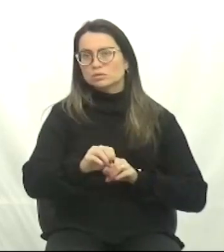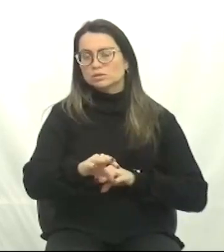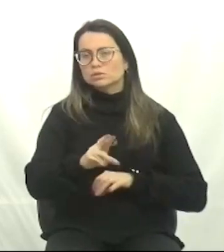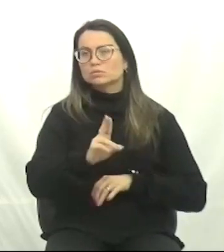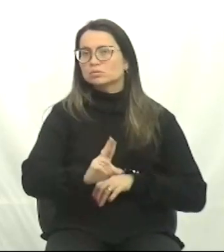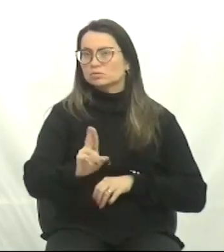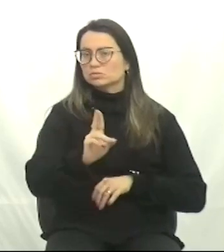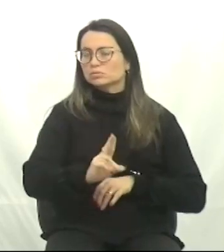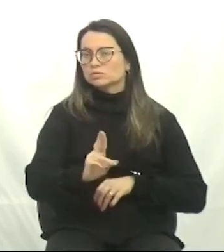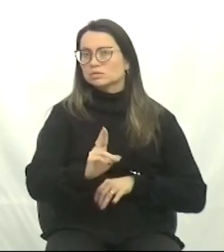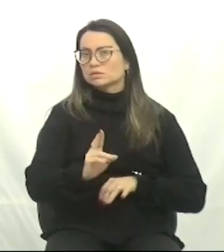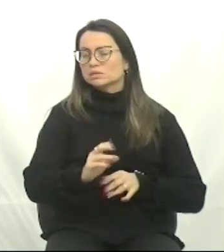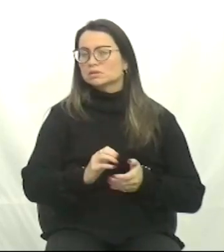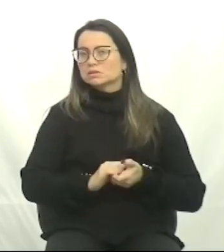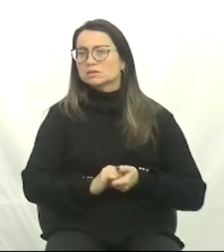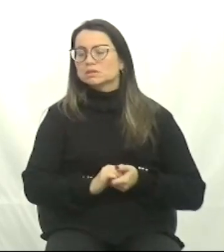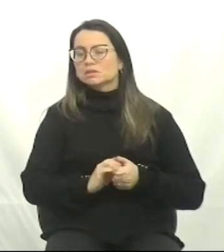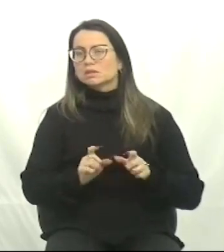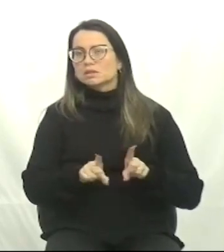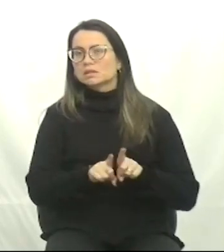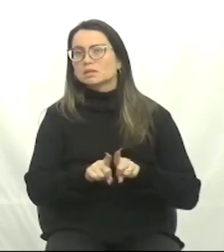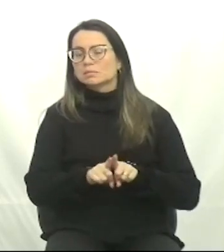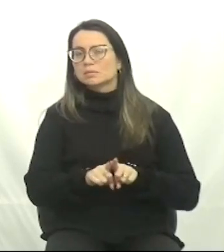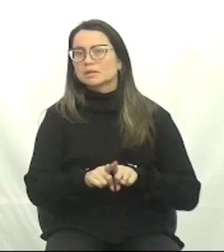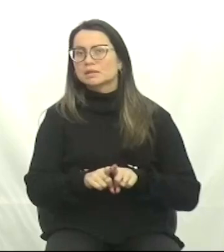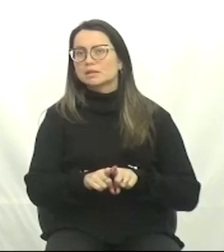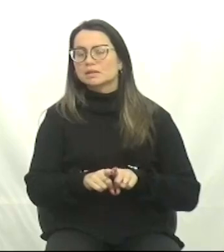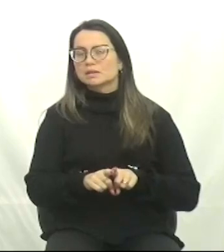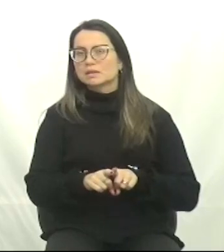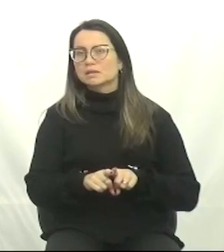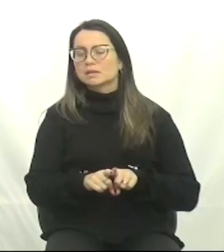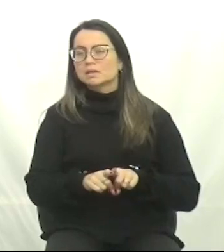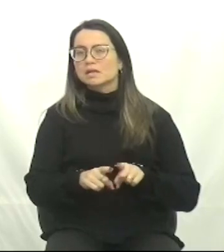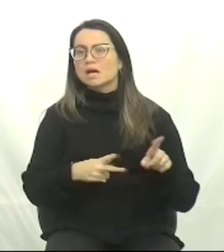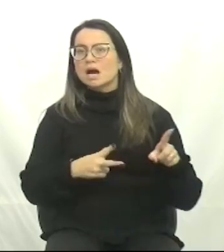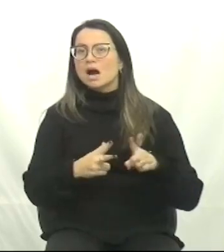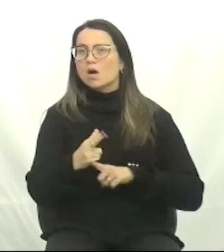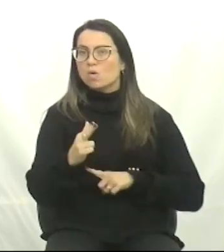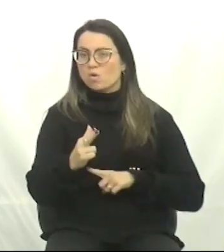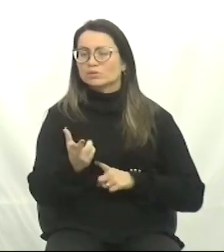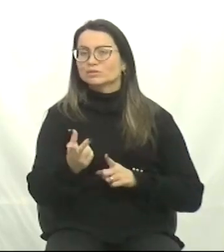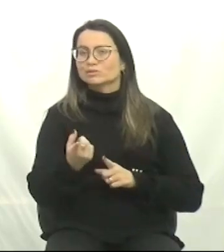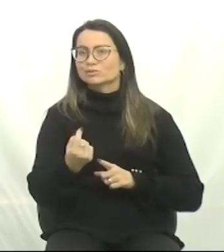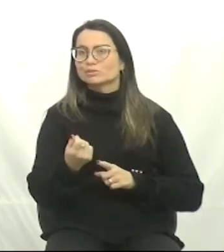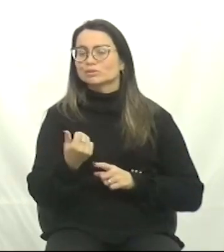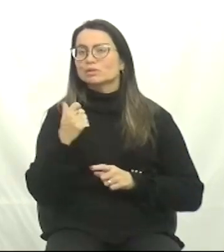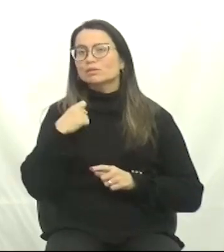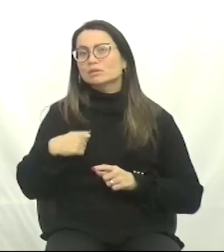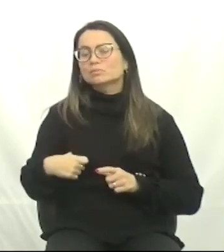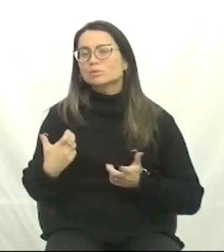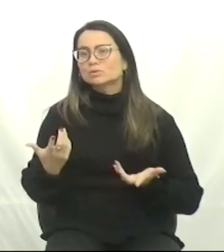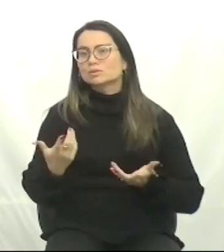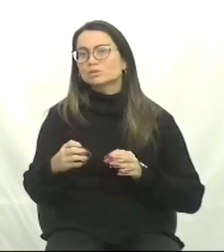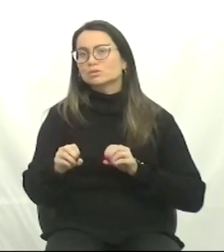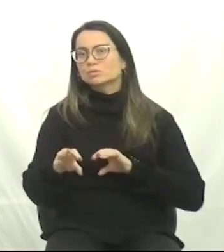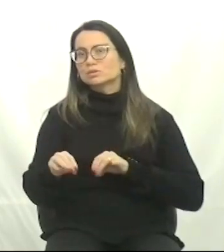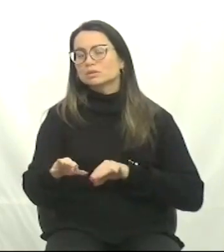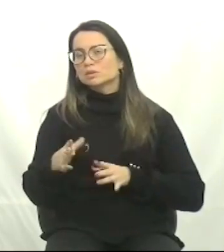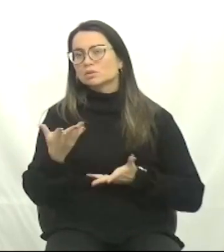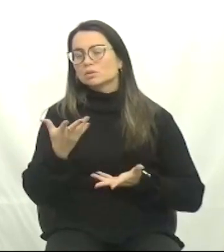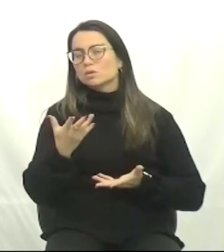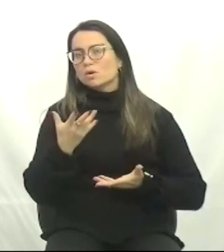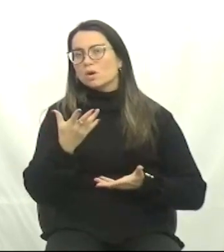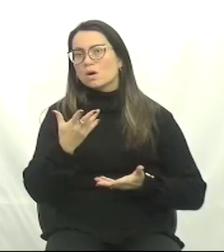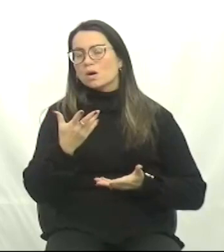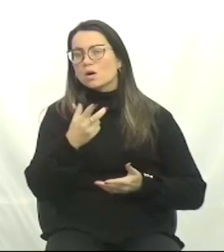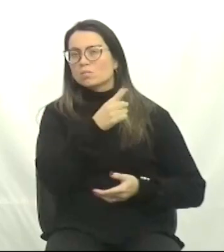universidades comunitárias, e também quanto ao corte das verbas do Bolsa Estudante ao Ensino Médio. Primeiramente, é importante